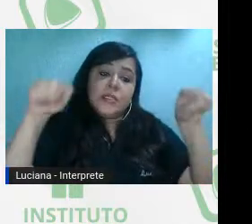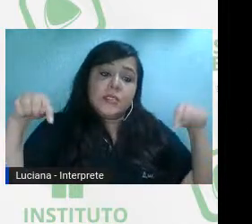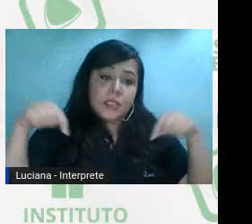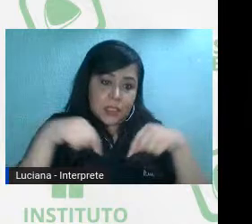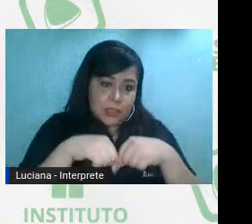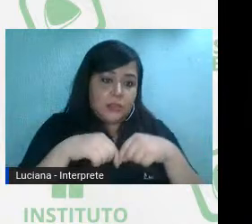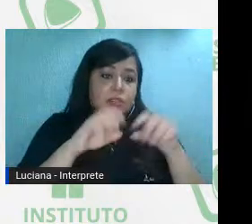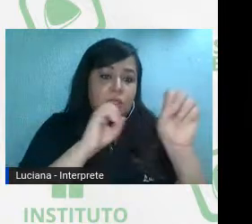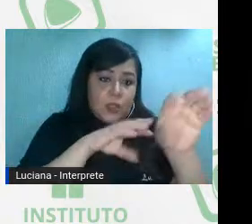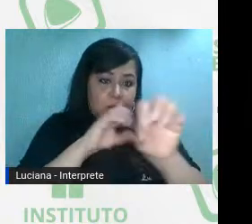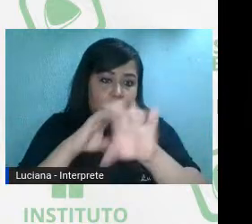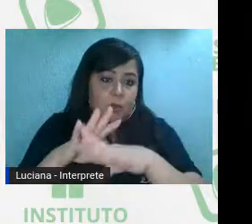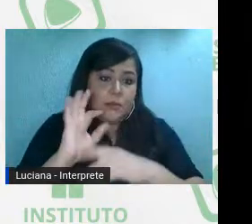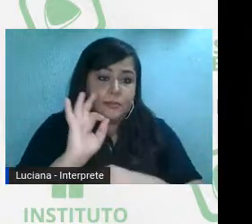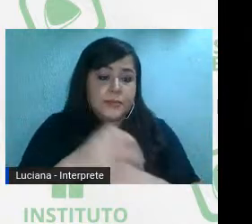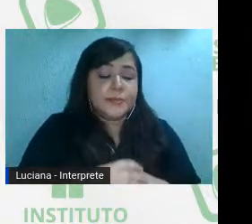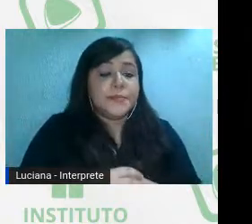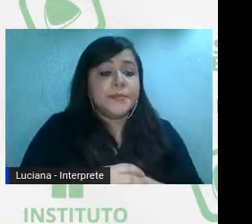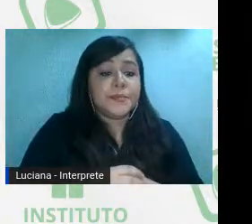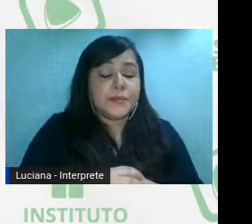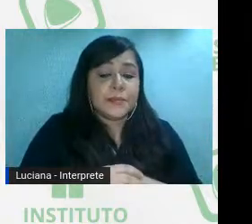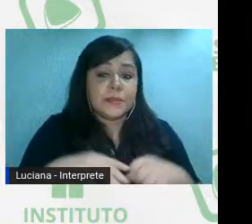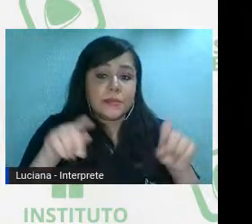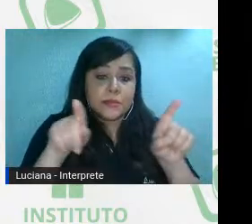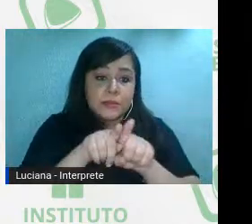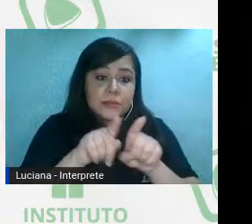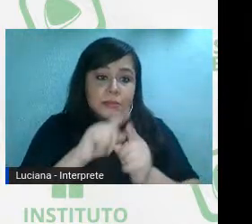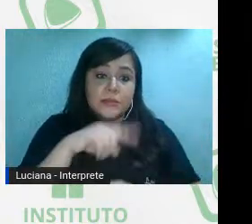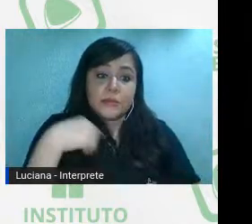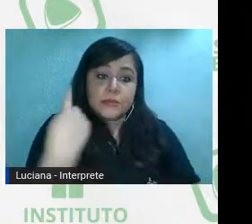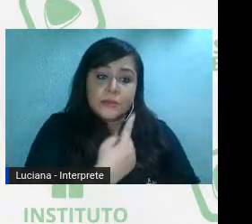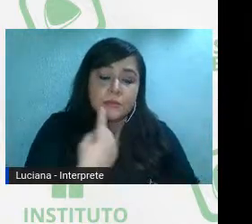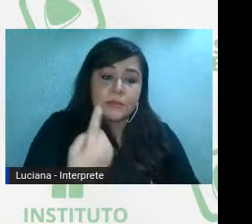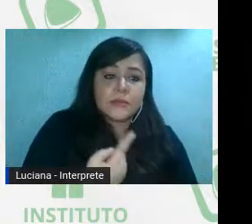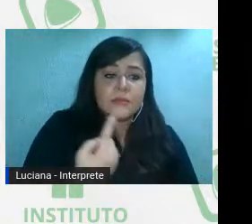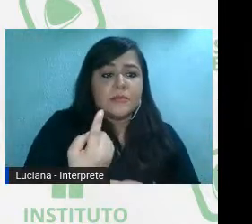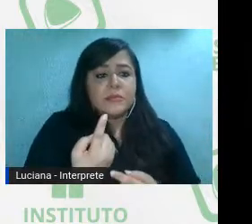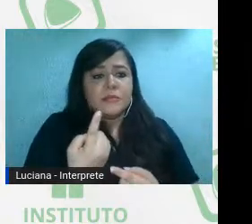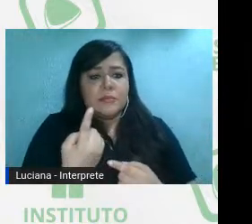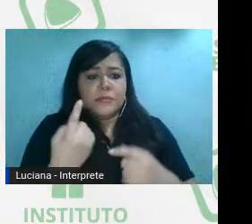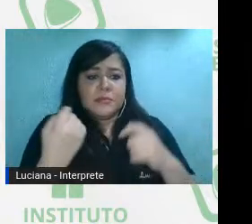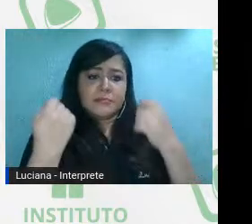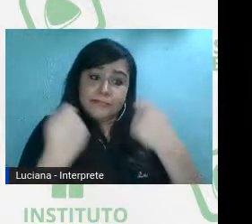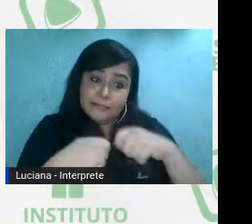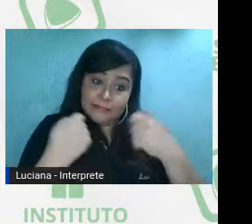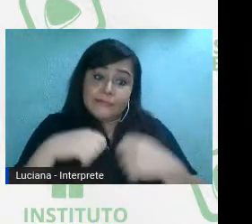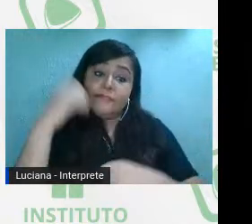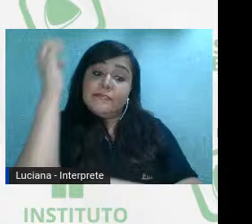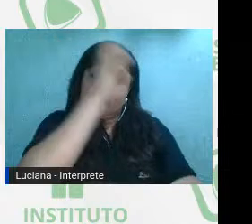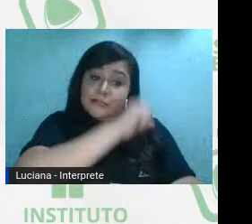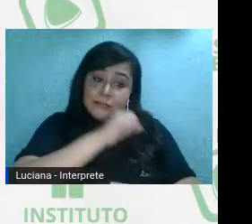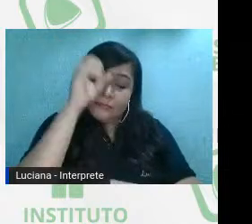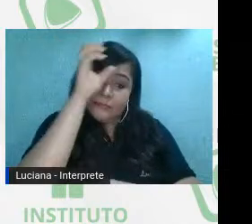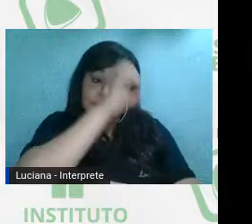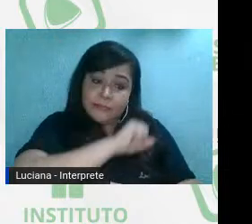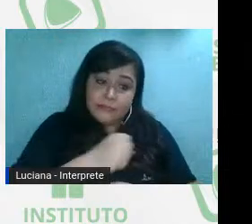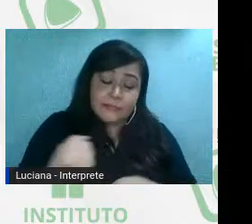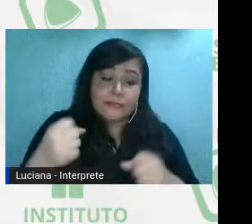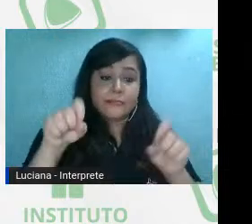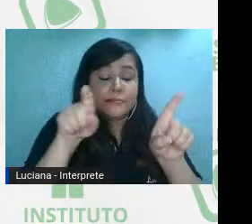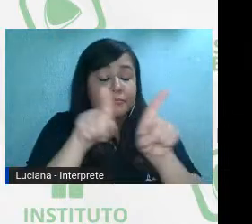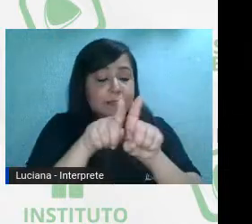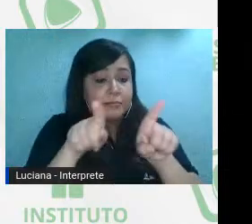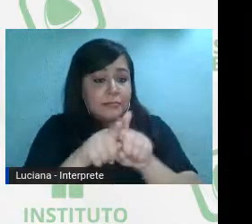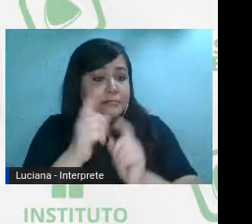desafio é imenso, primeiro, na questão de se aprender, né? Também na questão de buscar ainda mais novas